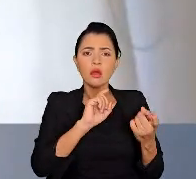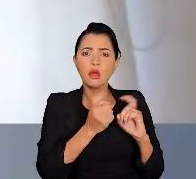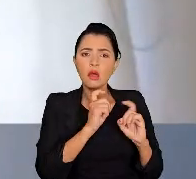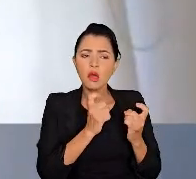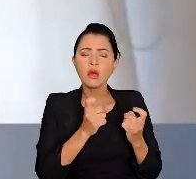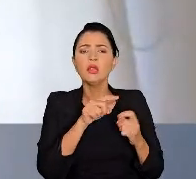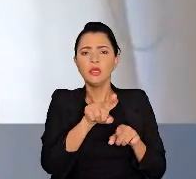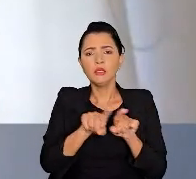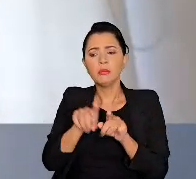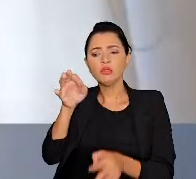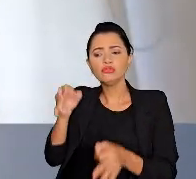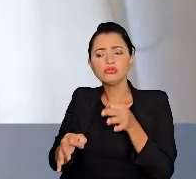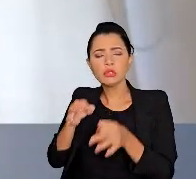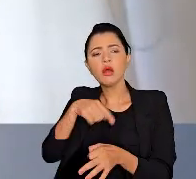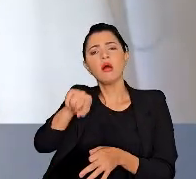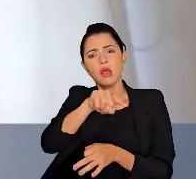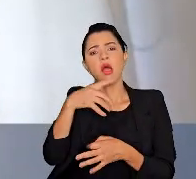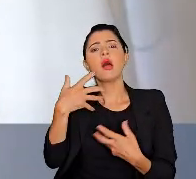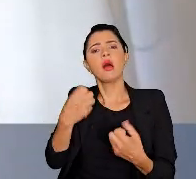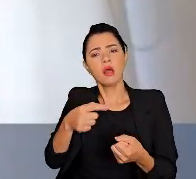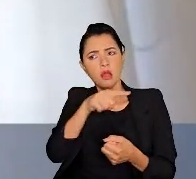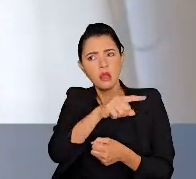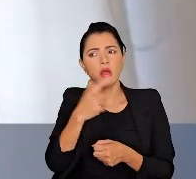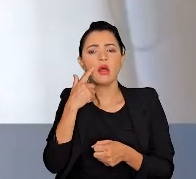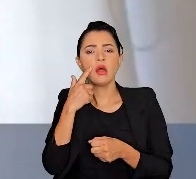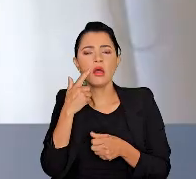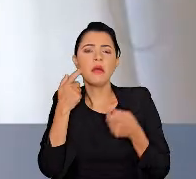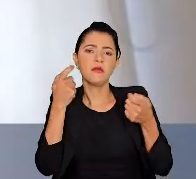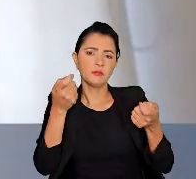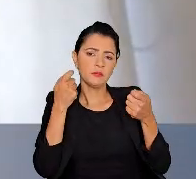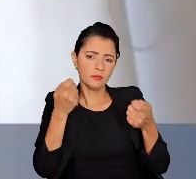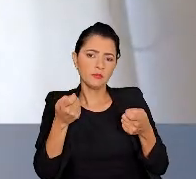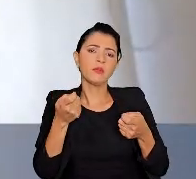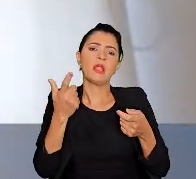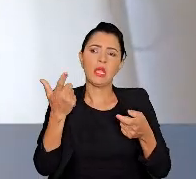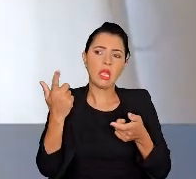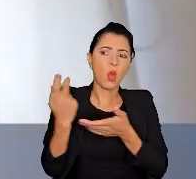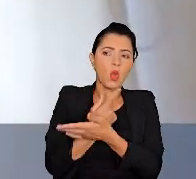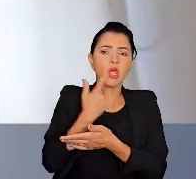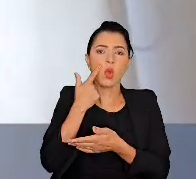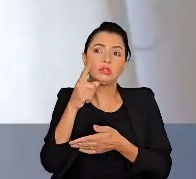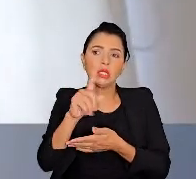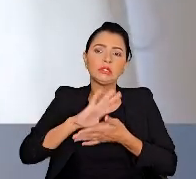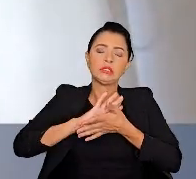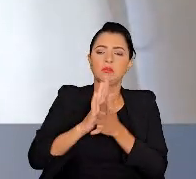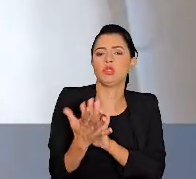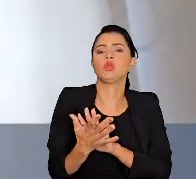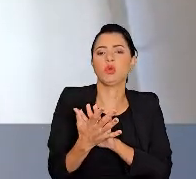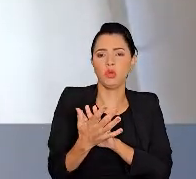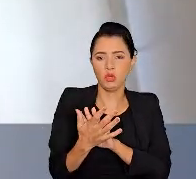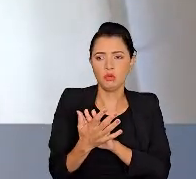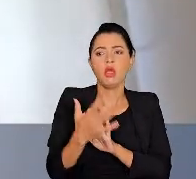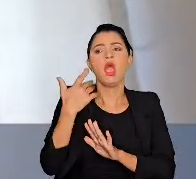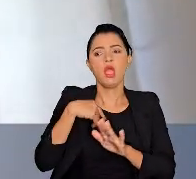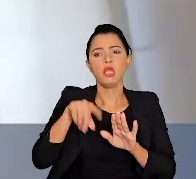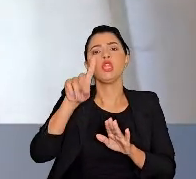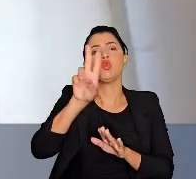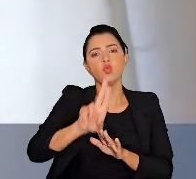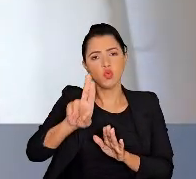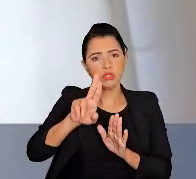judiciais reconheçam as manifestações e atos discriminatórios e os sancionem